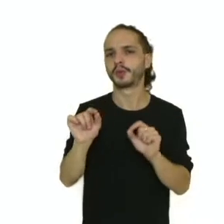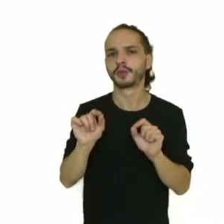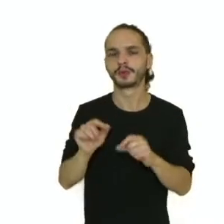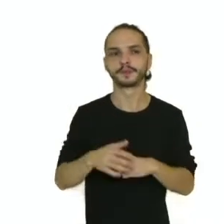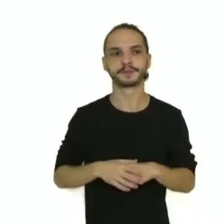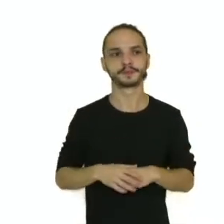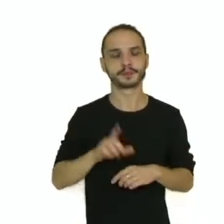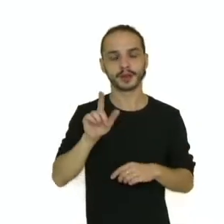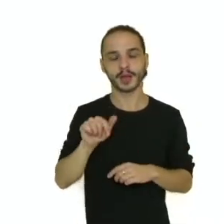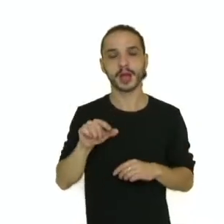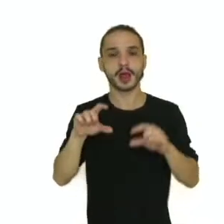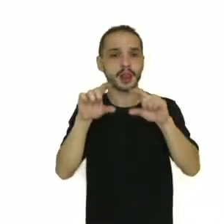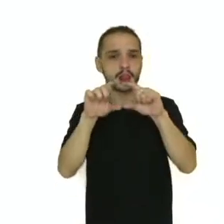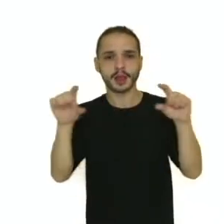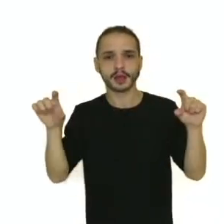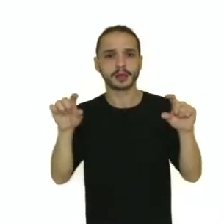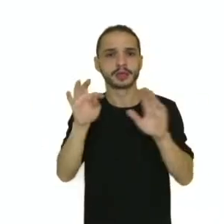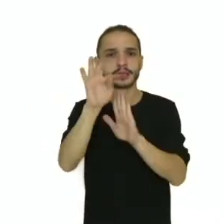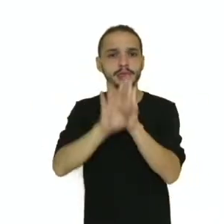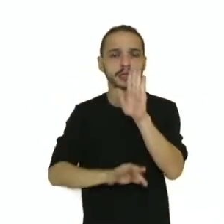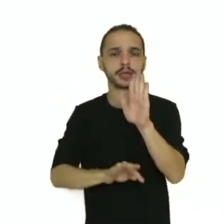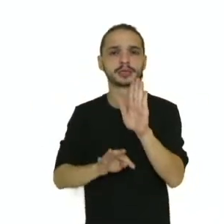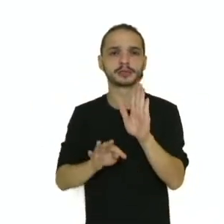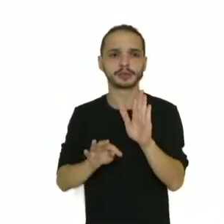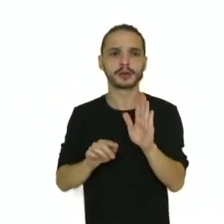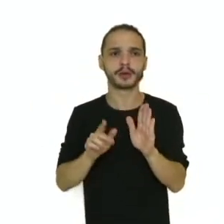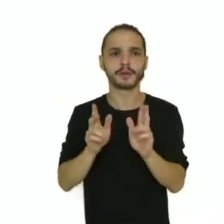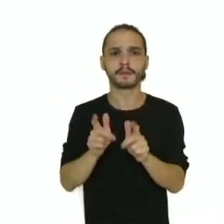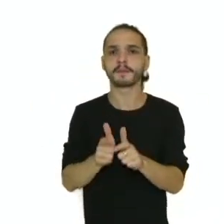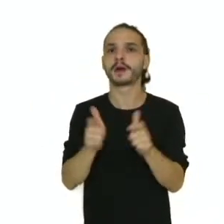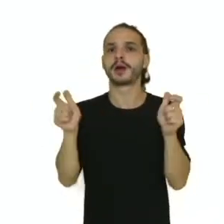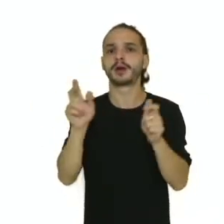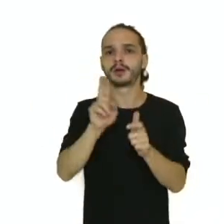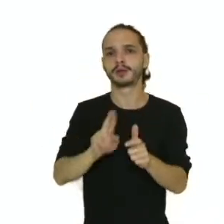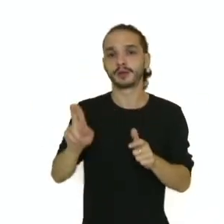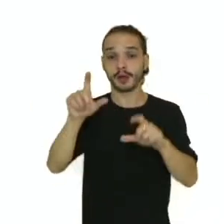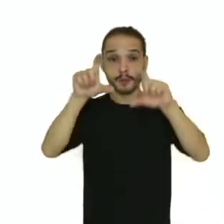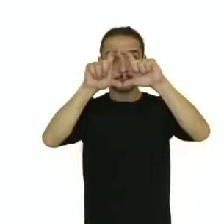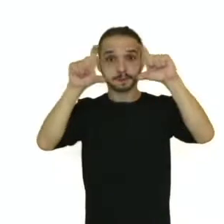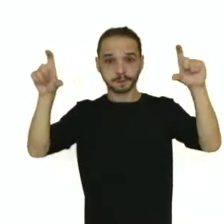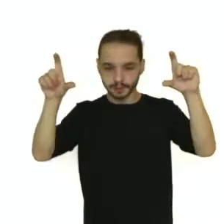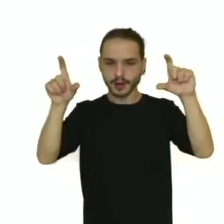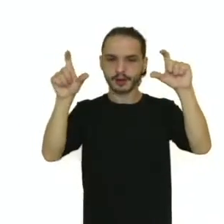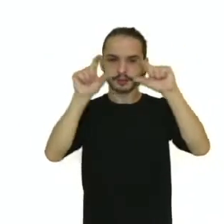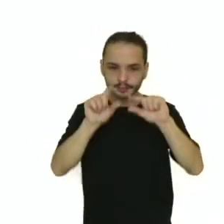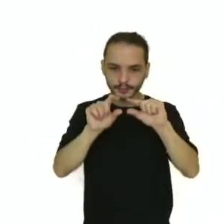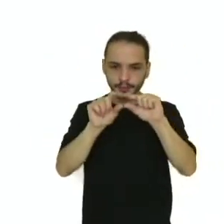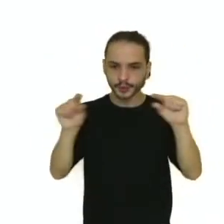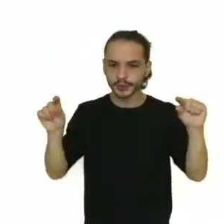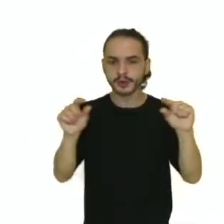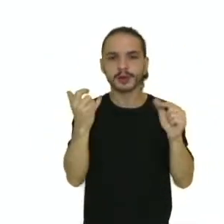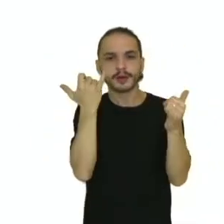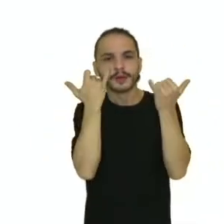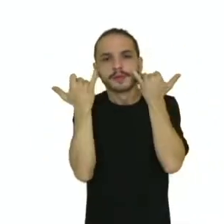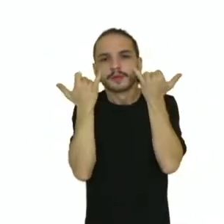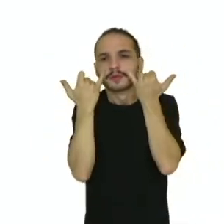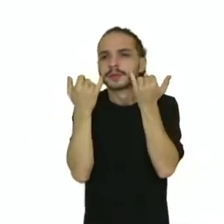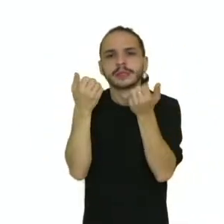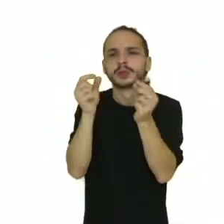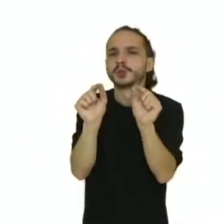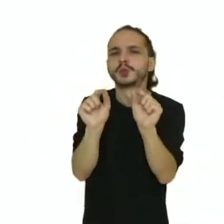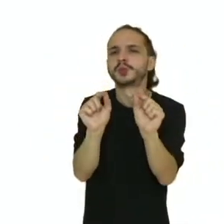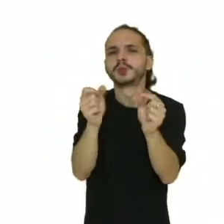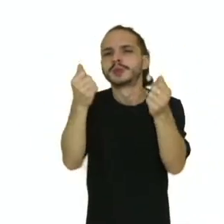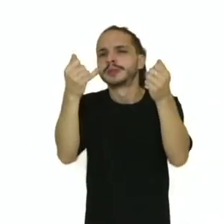É uma pequena linha de texto normalmente colocada abaixo do título para destacar informações sobre o assunto